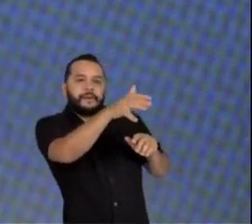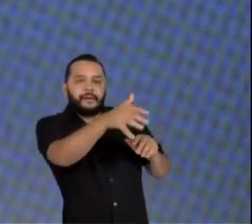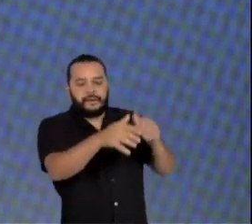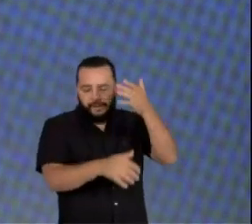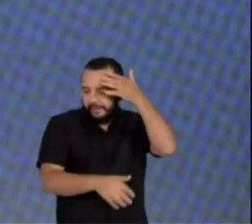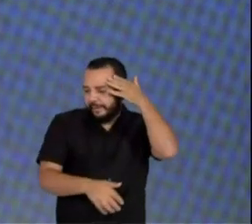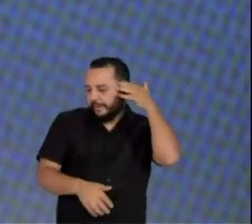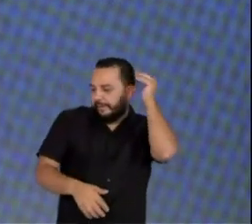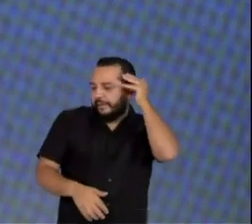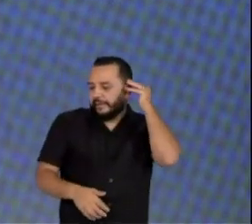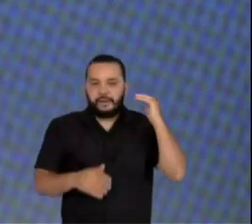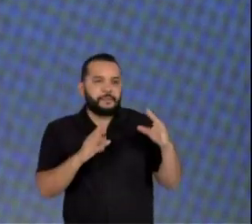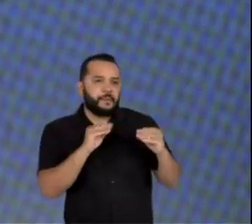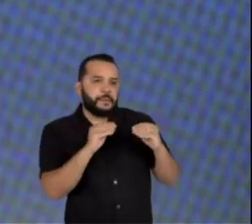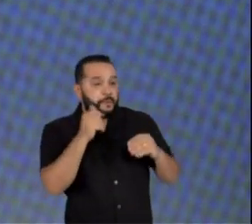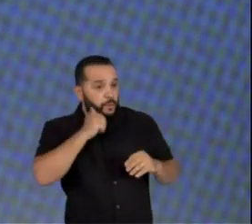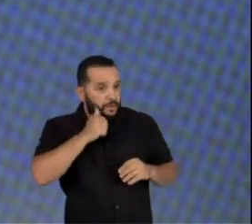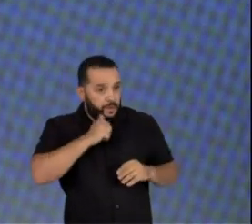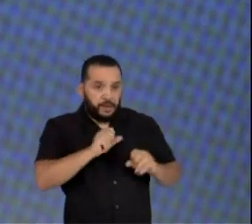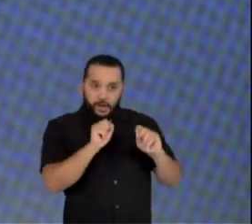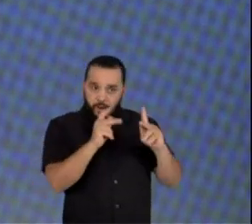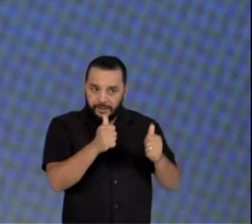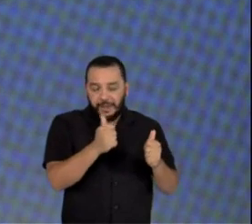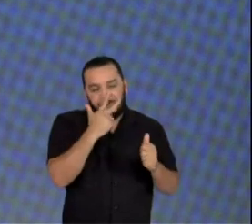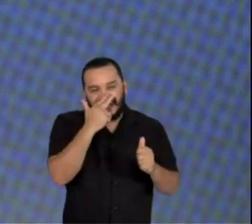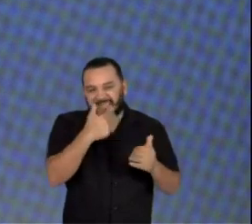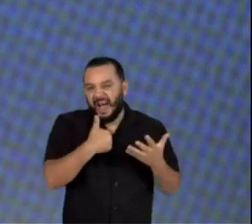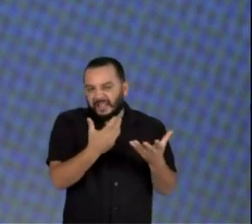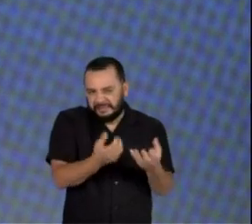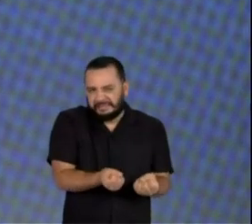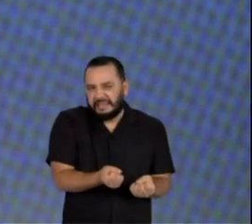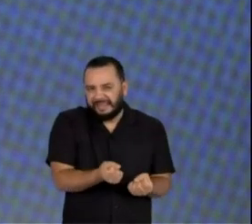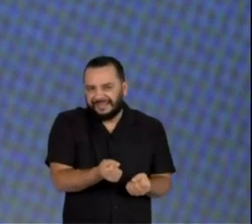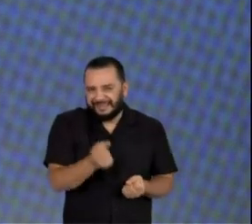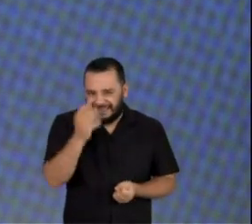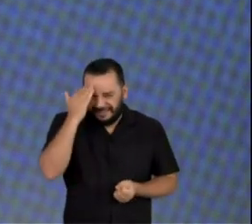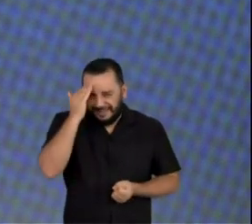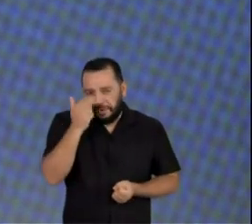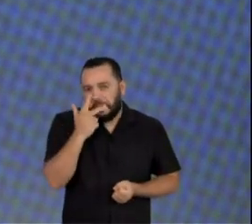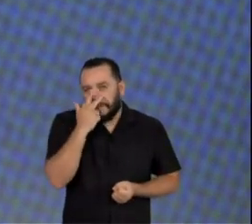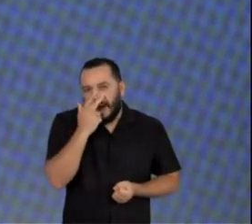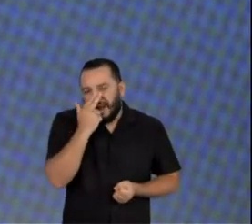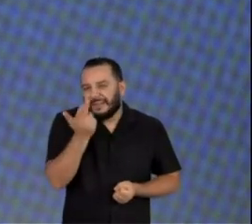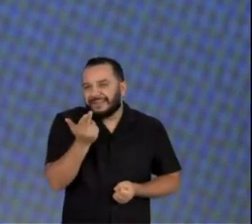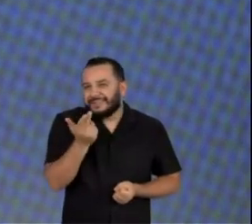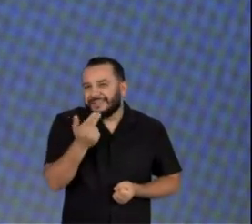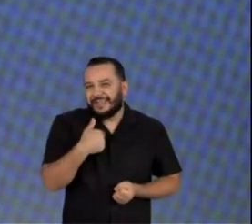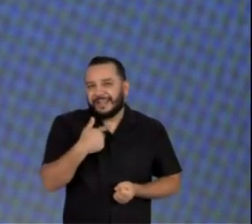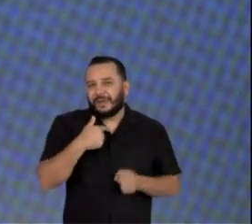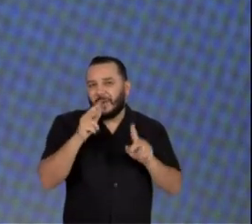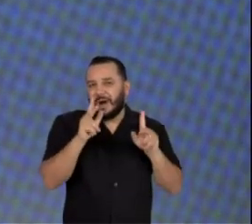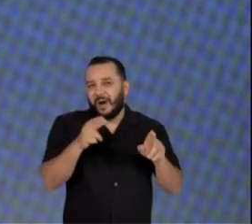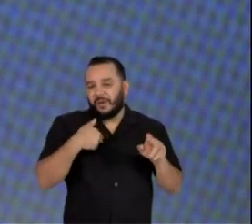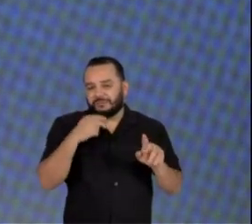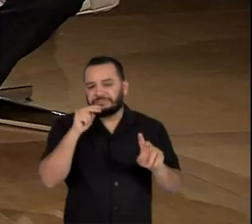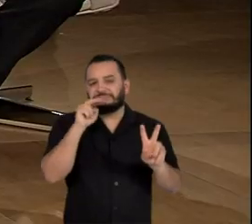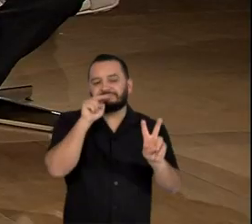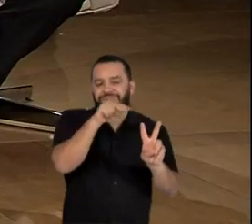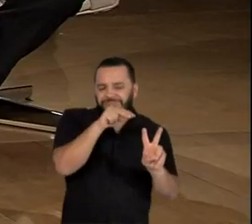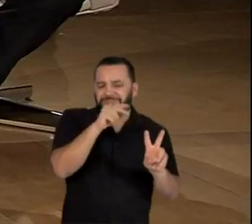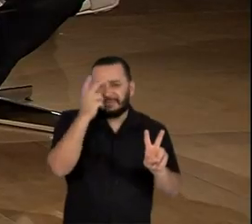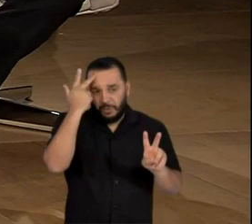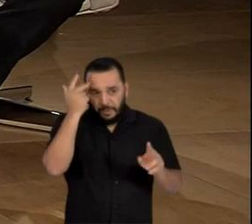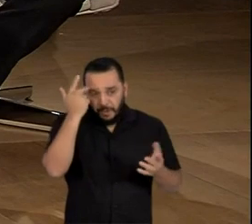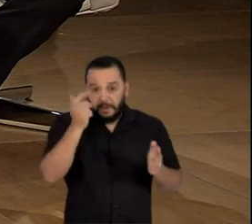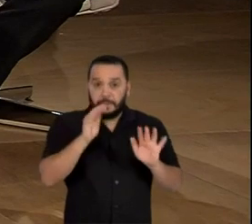outra, elas ficam conversando. De alguma maneira tem um olhar meio paternalista em cima disso. Por isso que as meninas estão tendo que lutar também